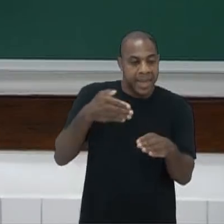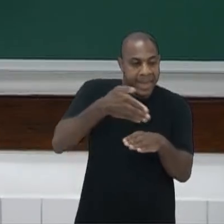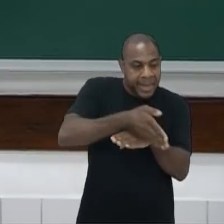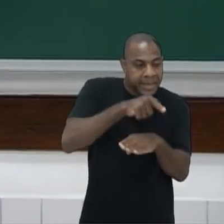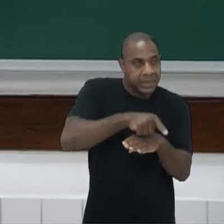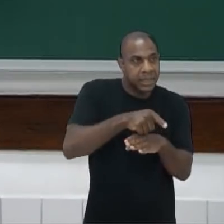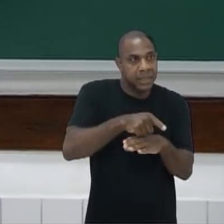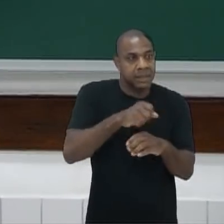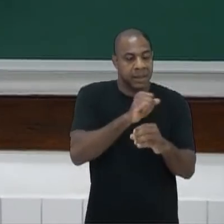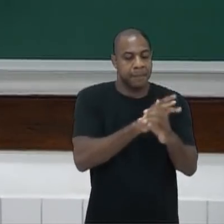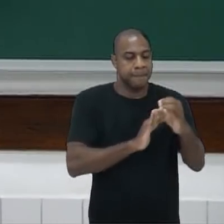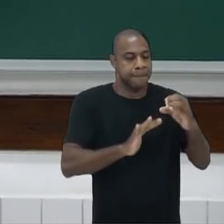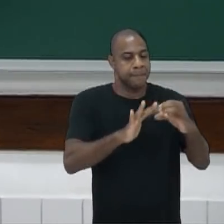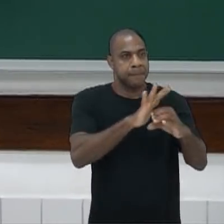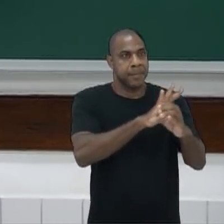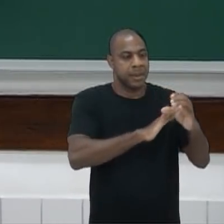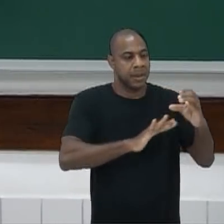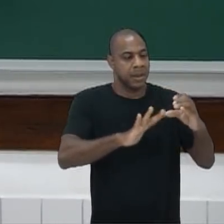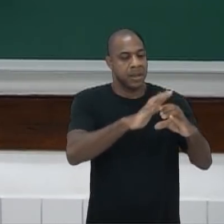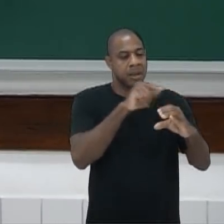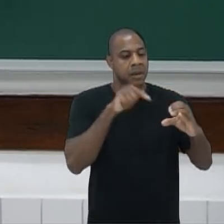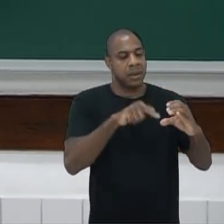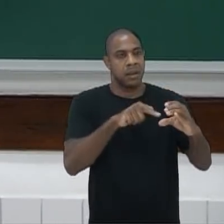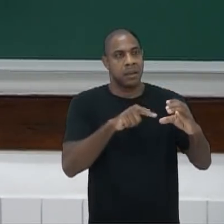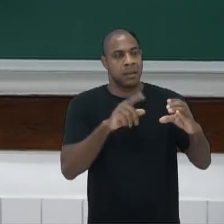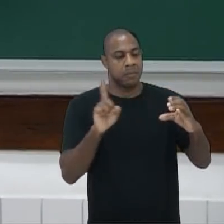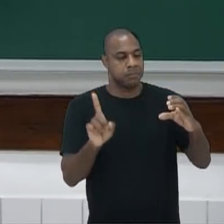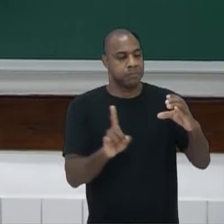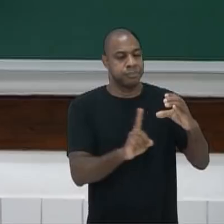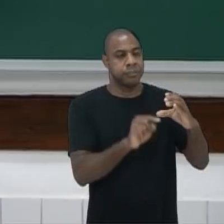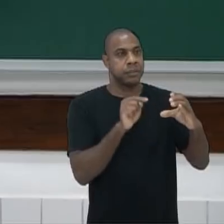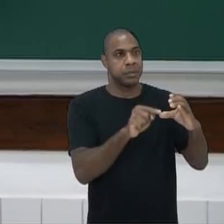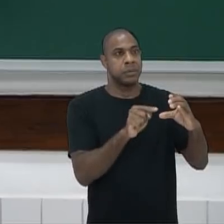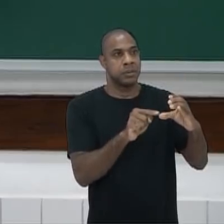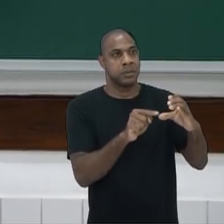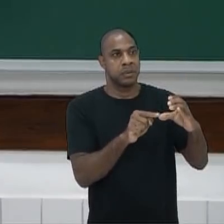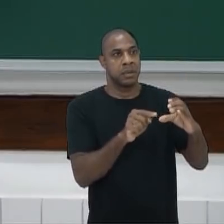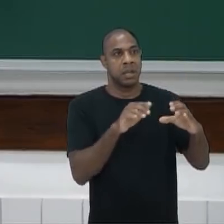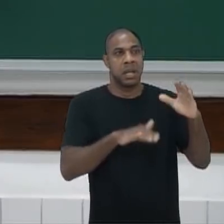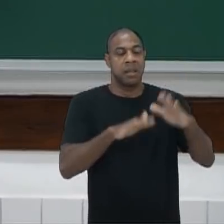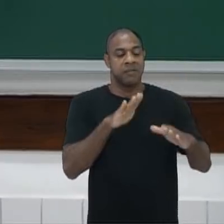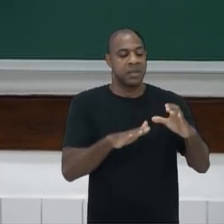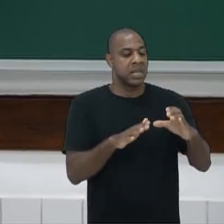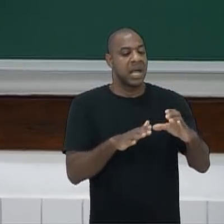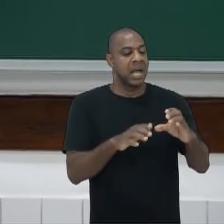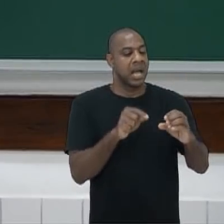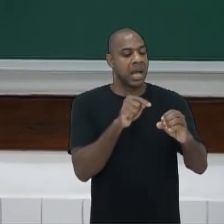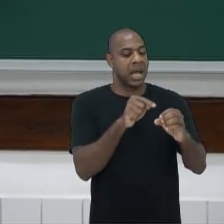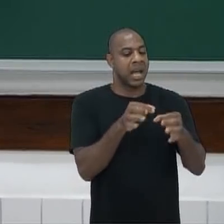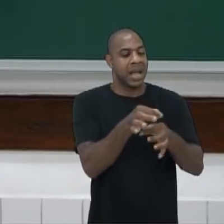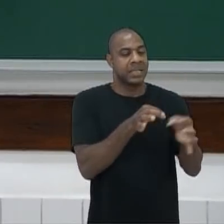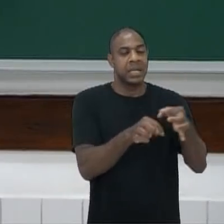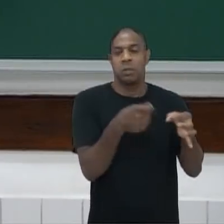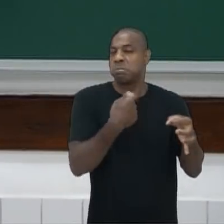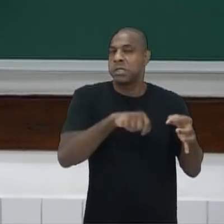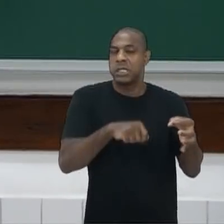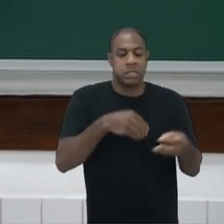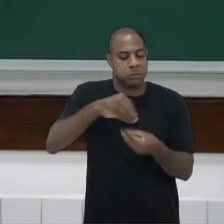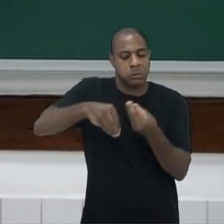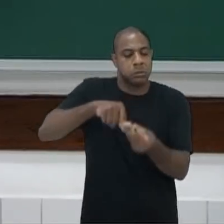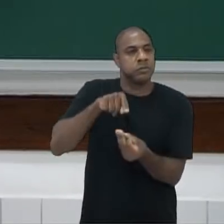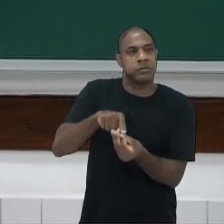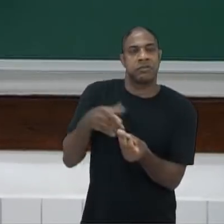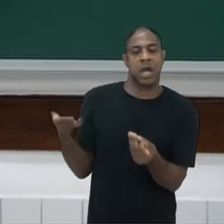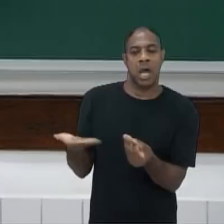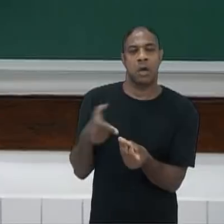membrana, é transportada pelo retículo endoplasmático, às vezes a célula não precisa usar essa substância agora,